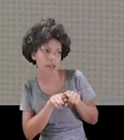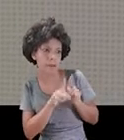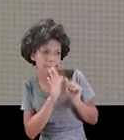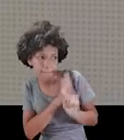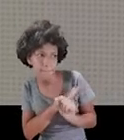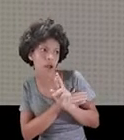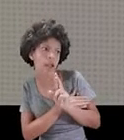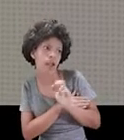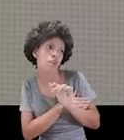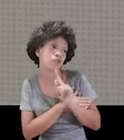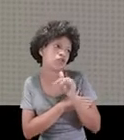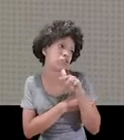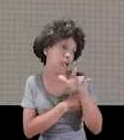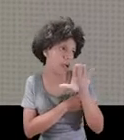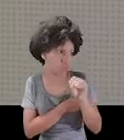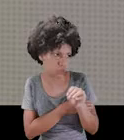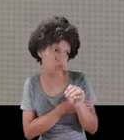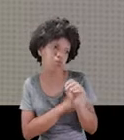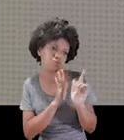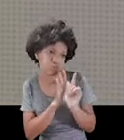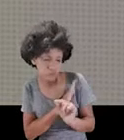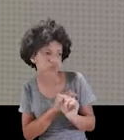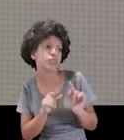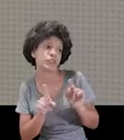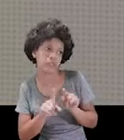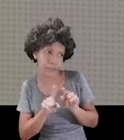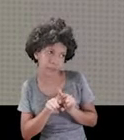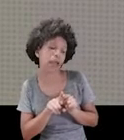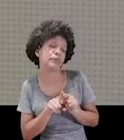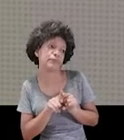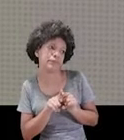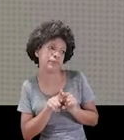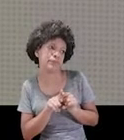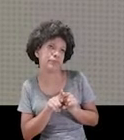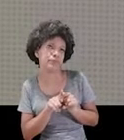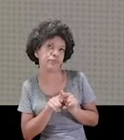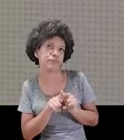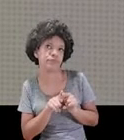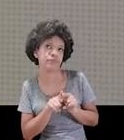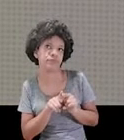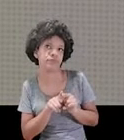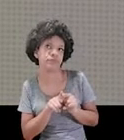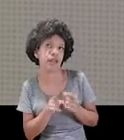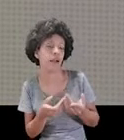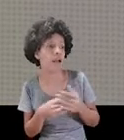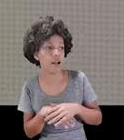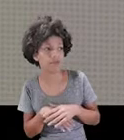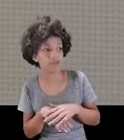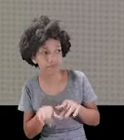também para os refugiados então também é feito não é